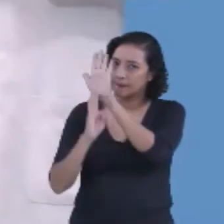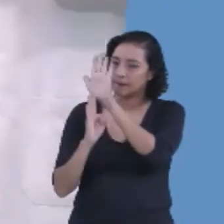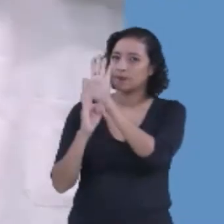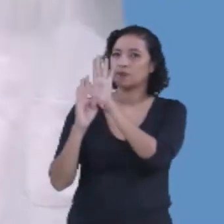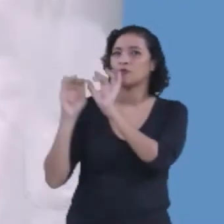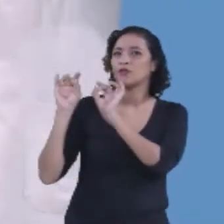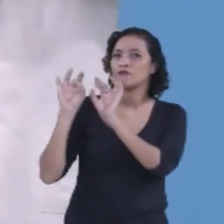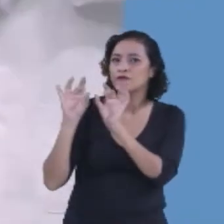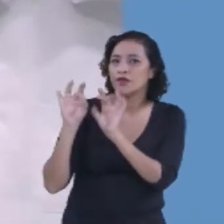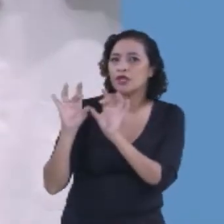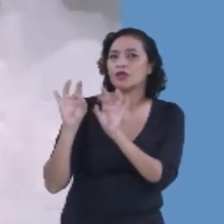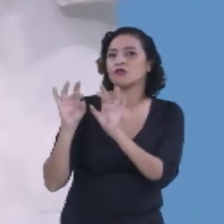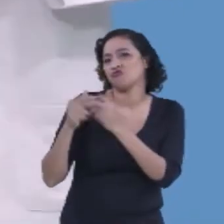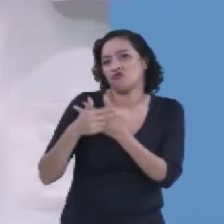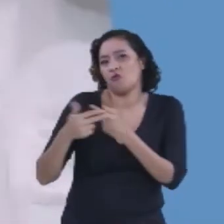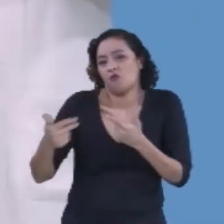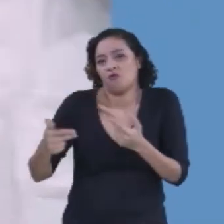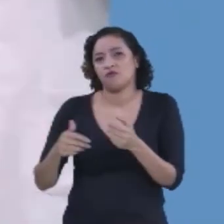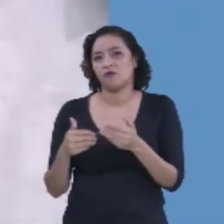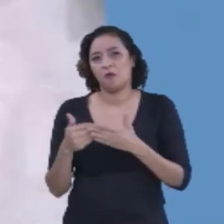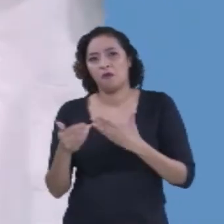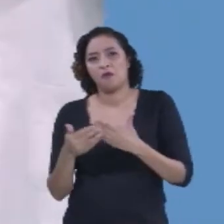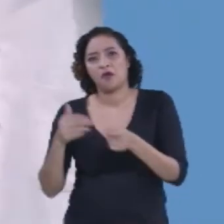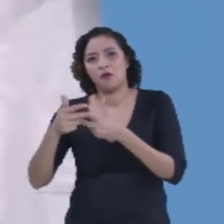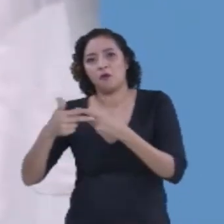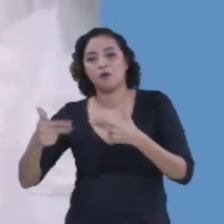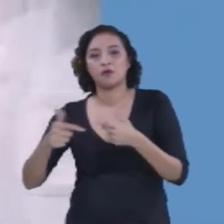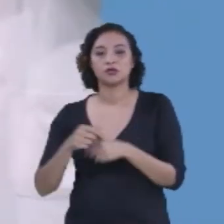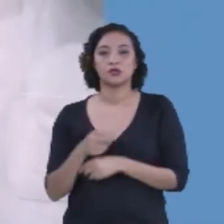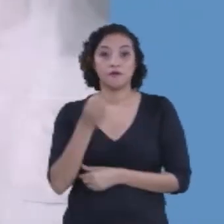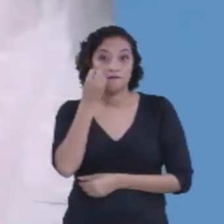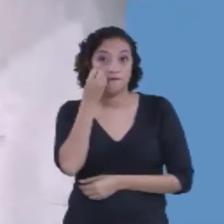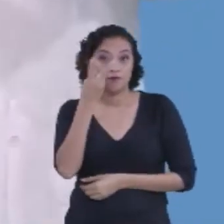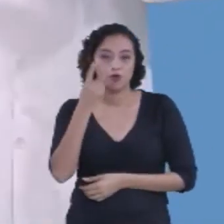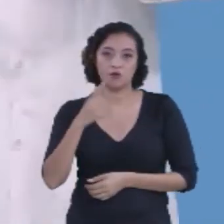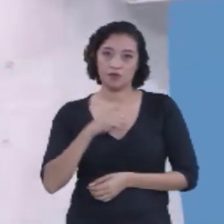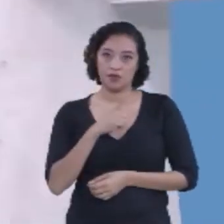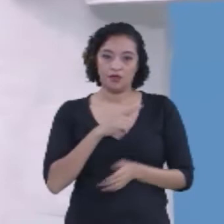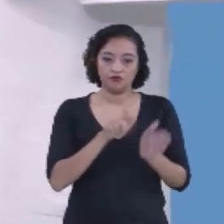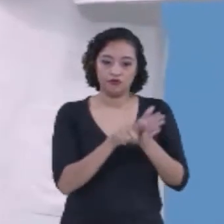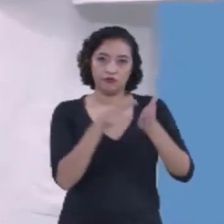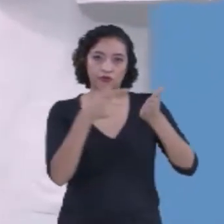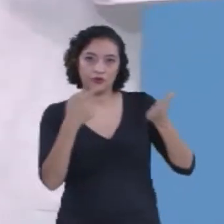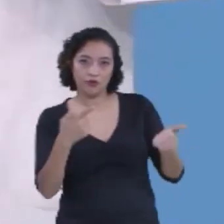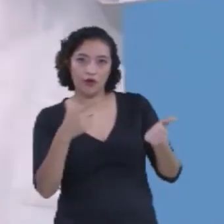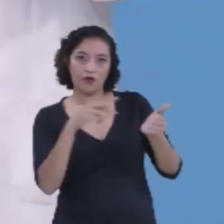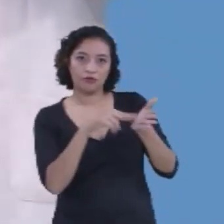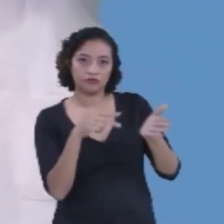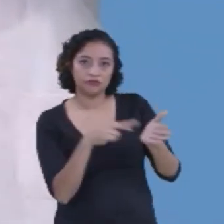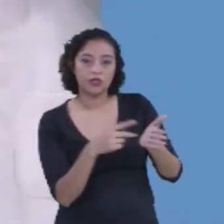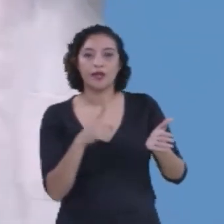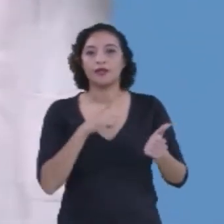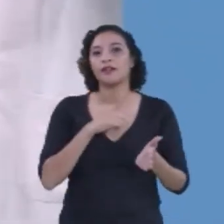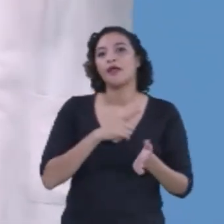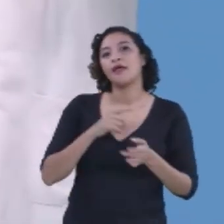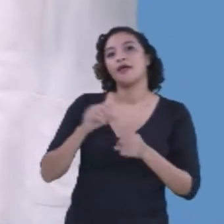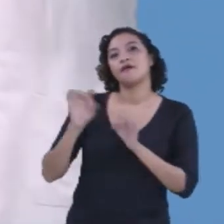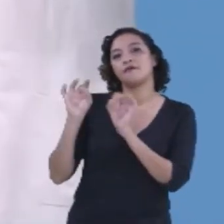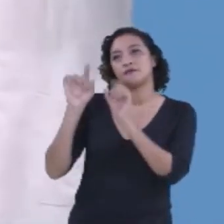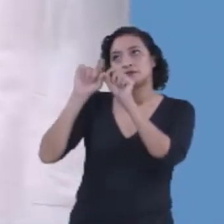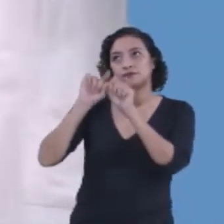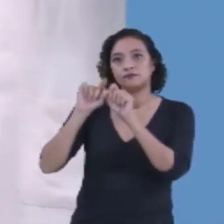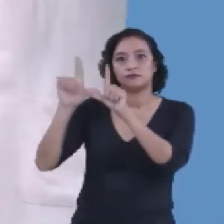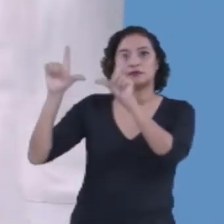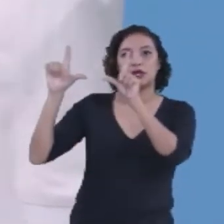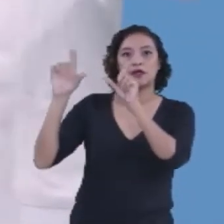um produto, certo? Então, a gente já viu que a notícia busca informar, o anúncio publicitário persuadir, não é? Fazer